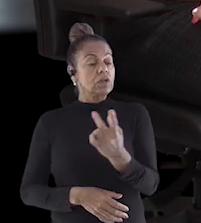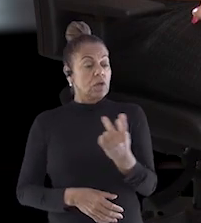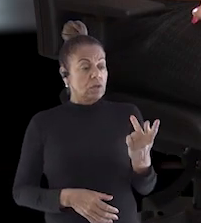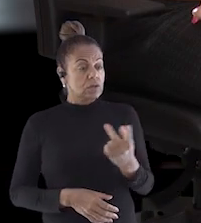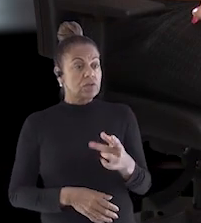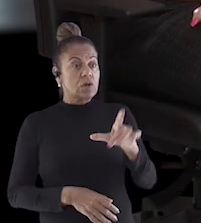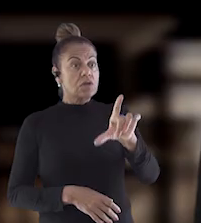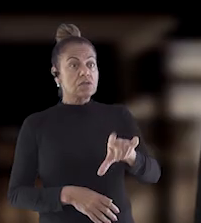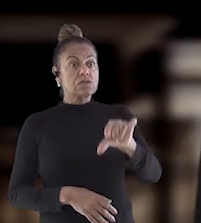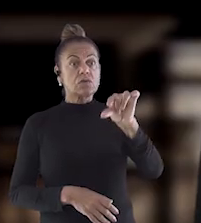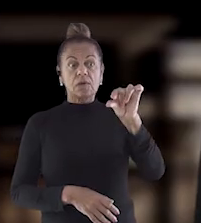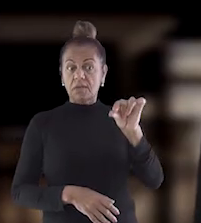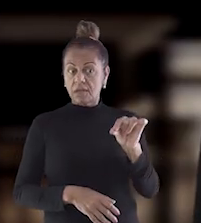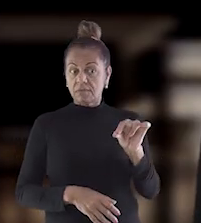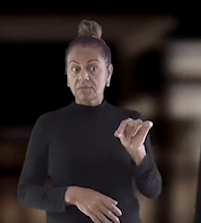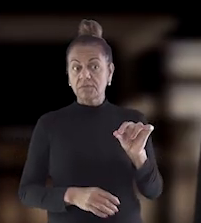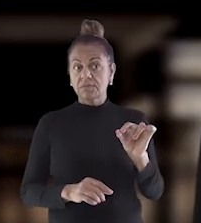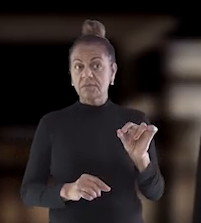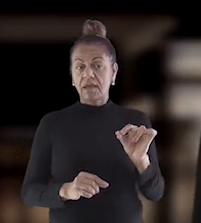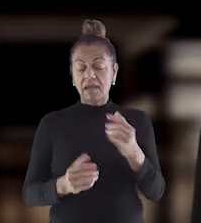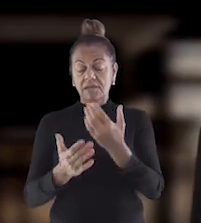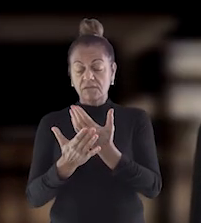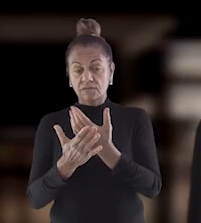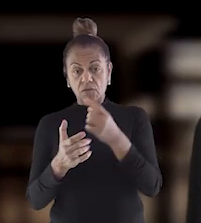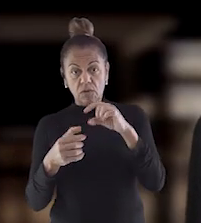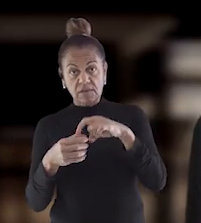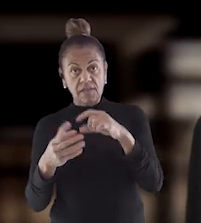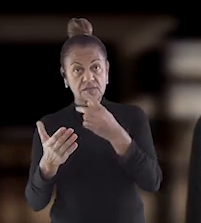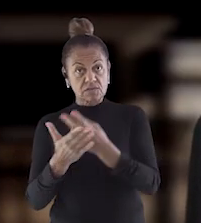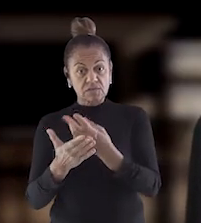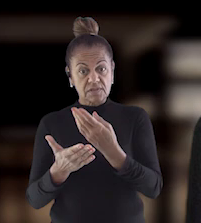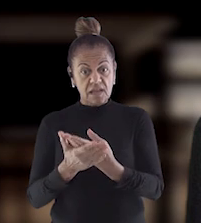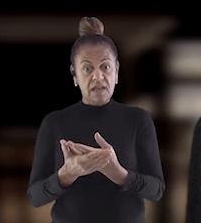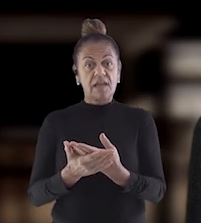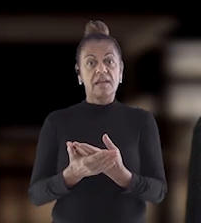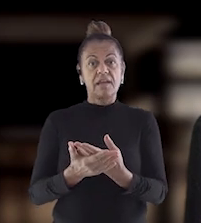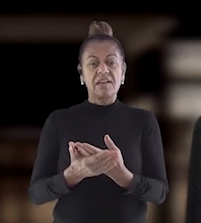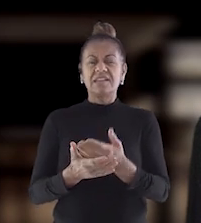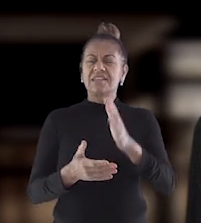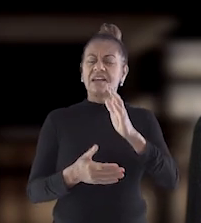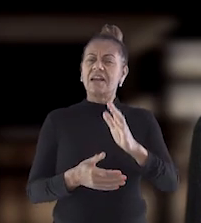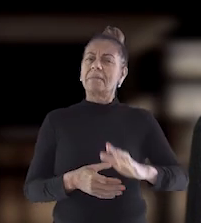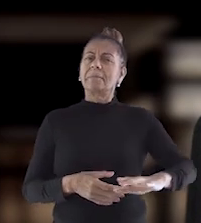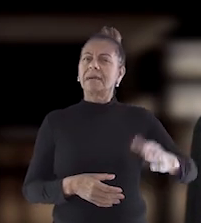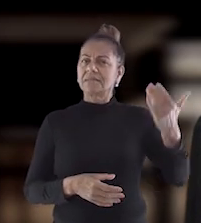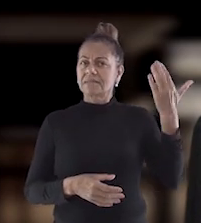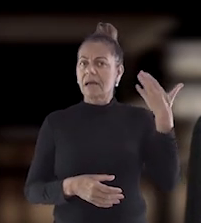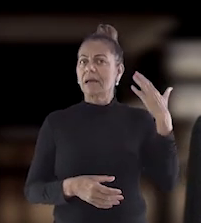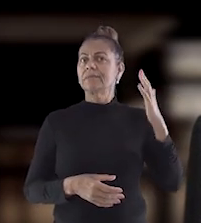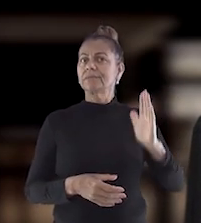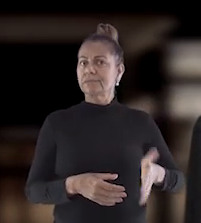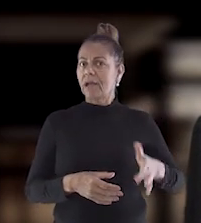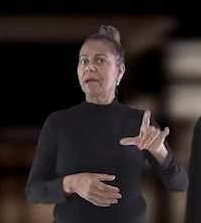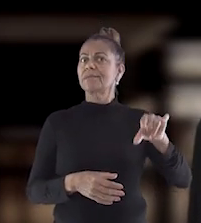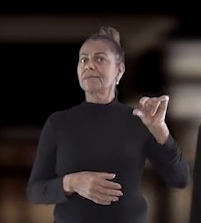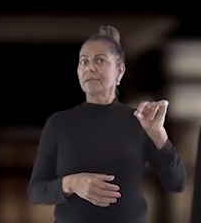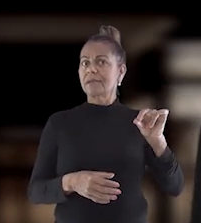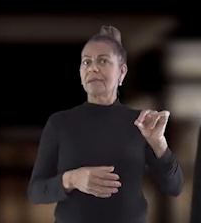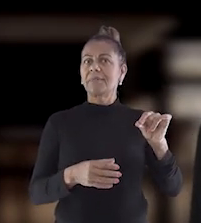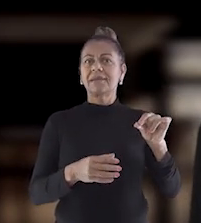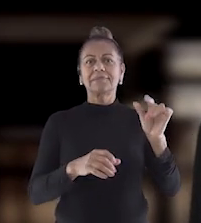essa decisão nós já tínhamos que ter tomado há muito tempo. Só que, tipo assim,